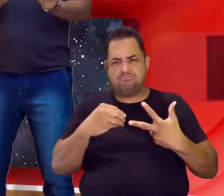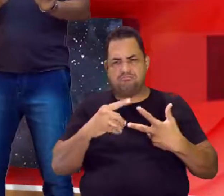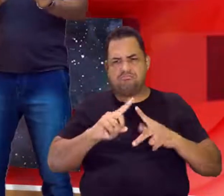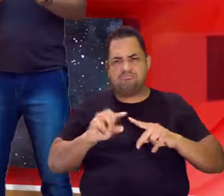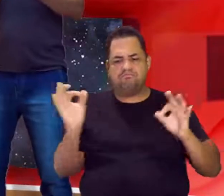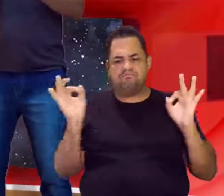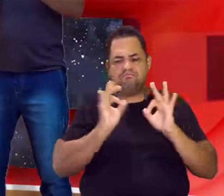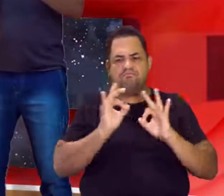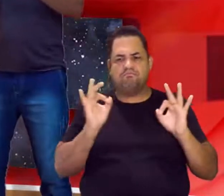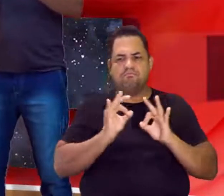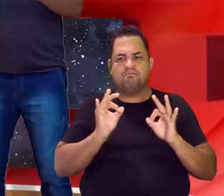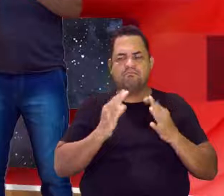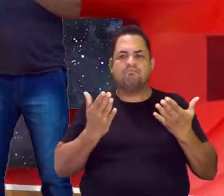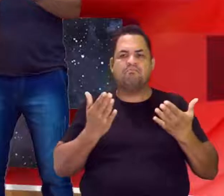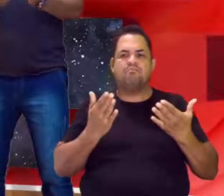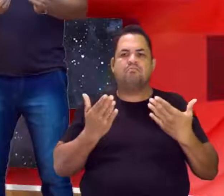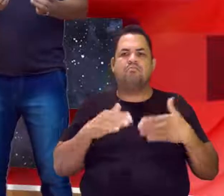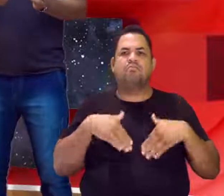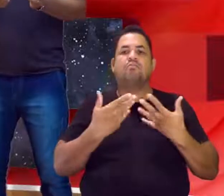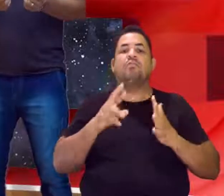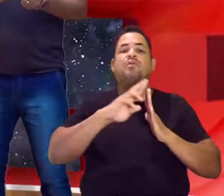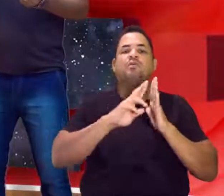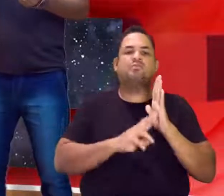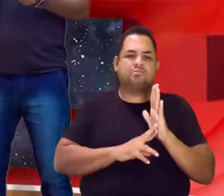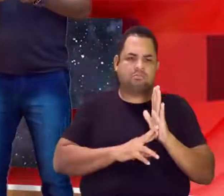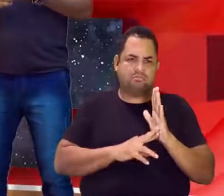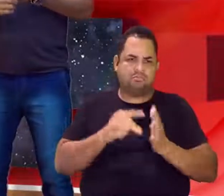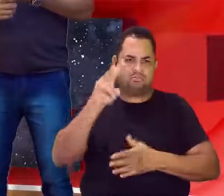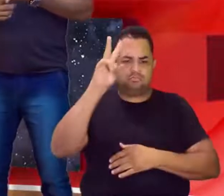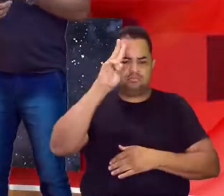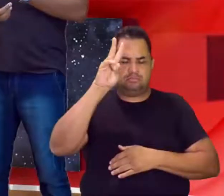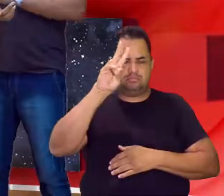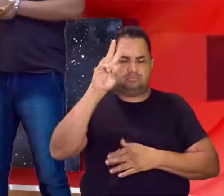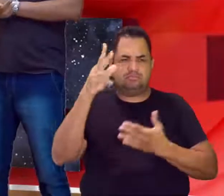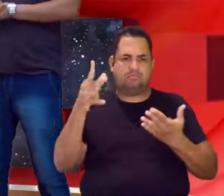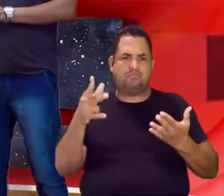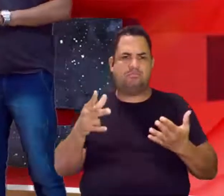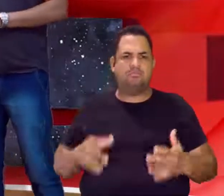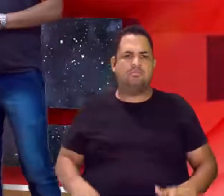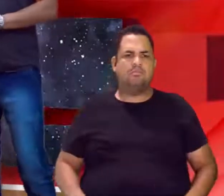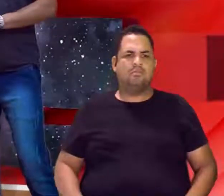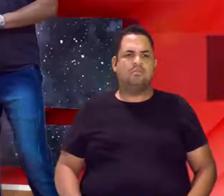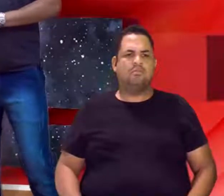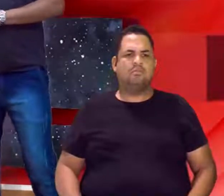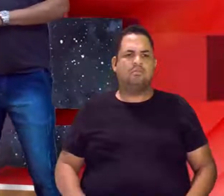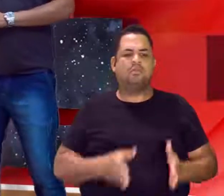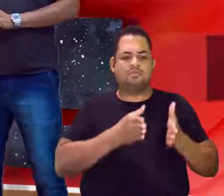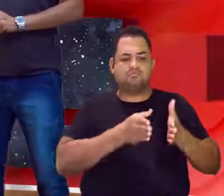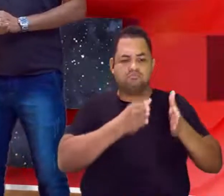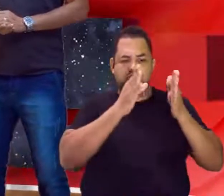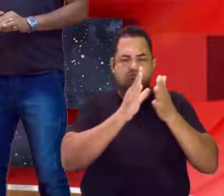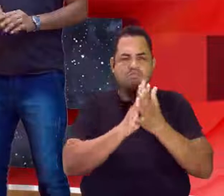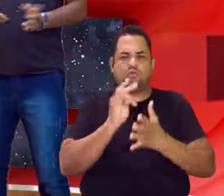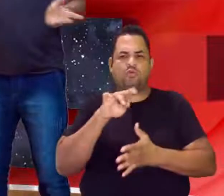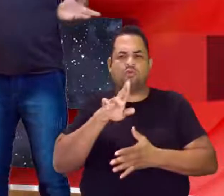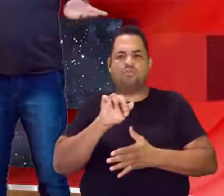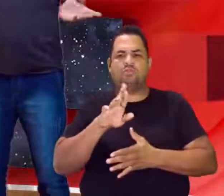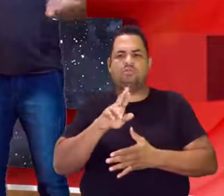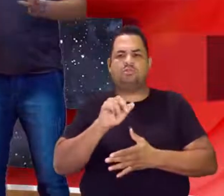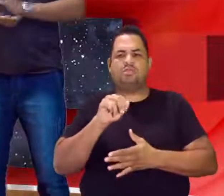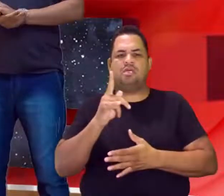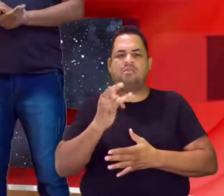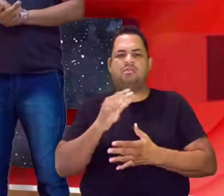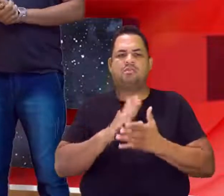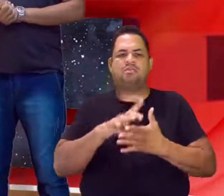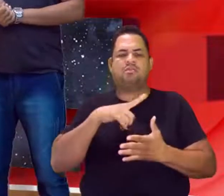Então, perfeito. Quais são as regras do Enem? Lembra aqui do Torre de Hanoi? Não tinha uma regra? Tem a então, regra. Se